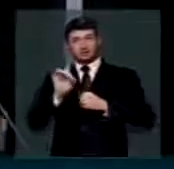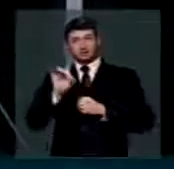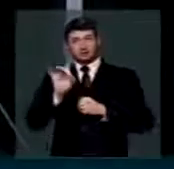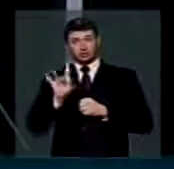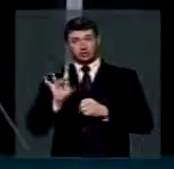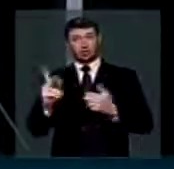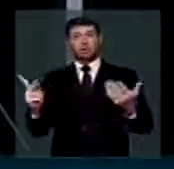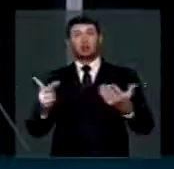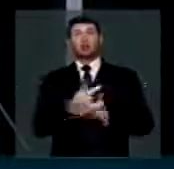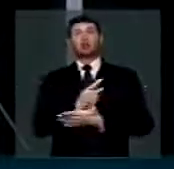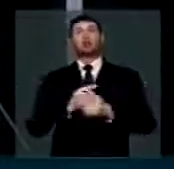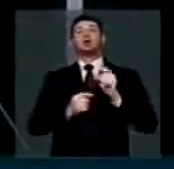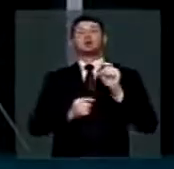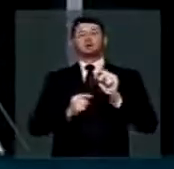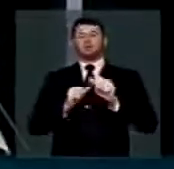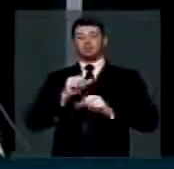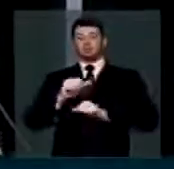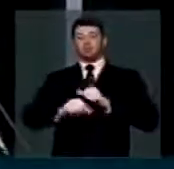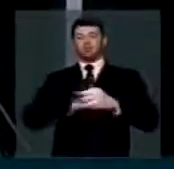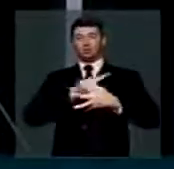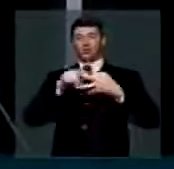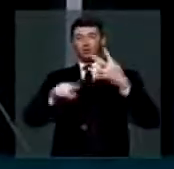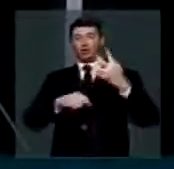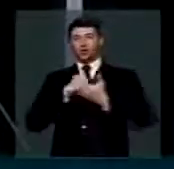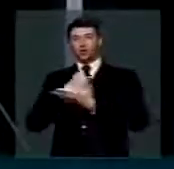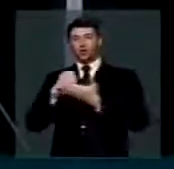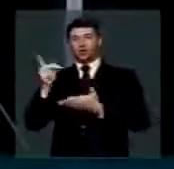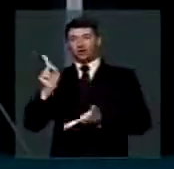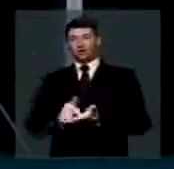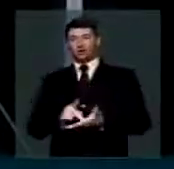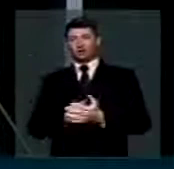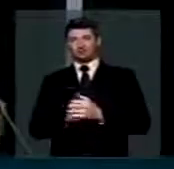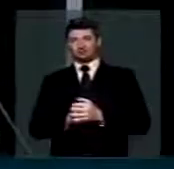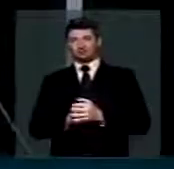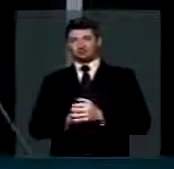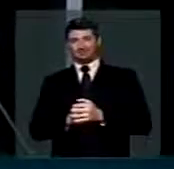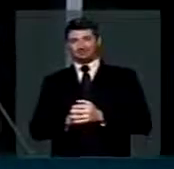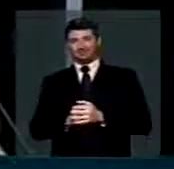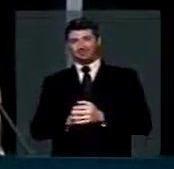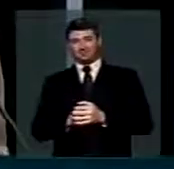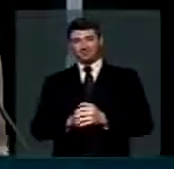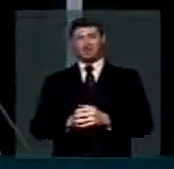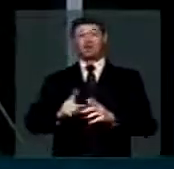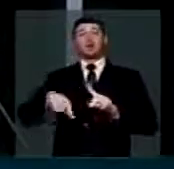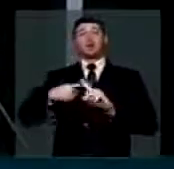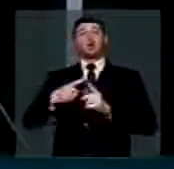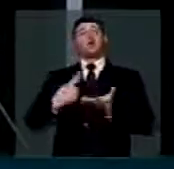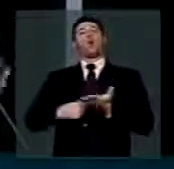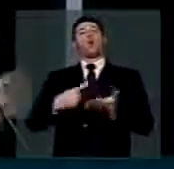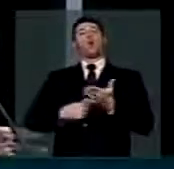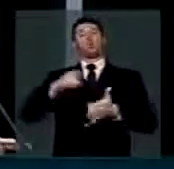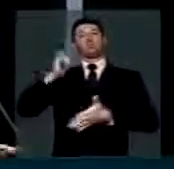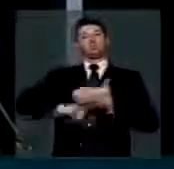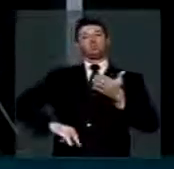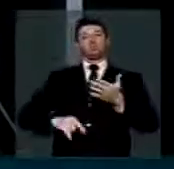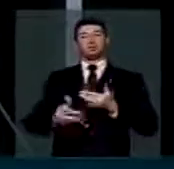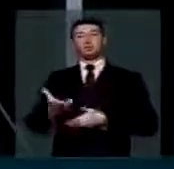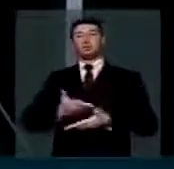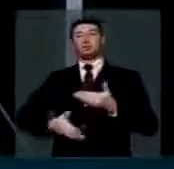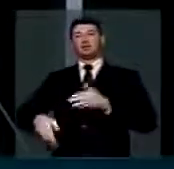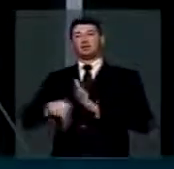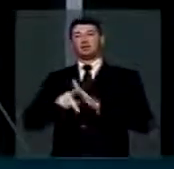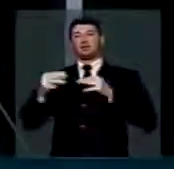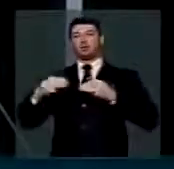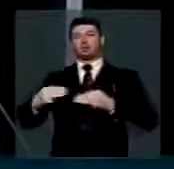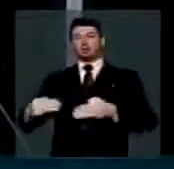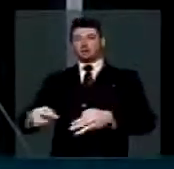houve 4 mudanças no contrato original e mais um termo de compromisso mediado pelo Ministério